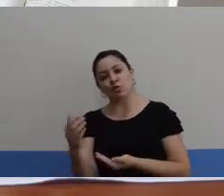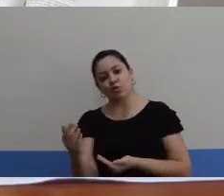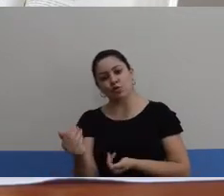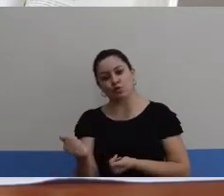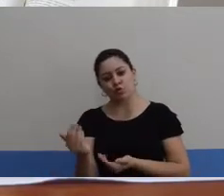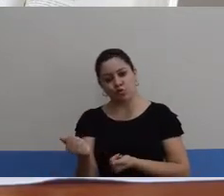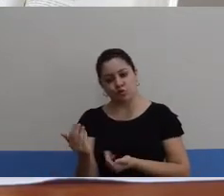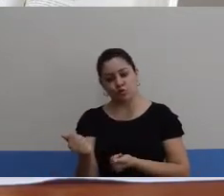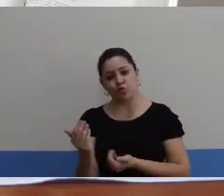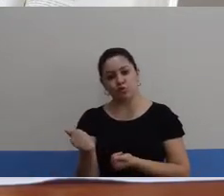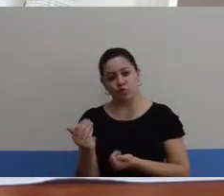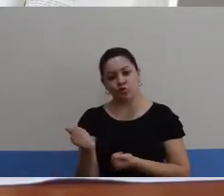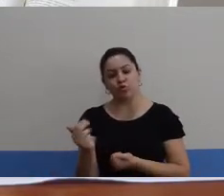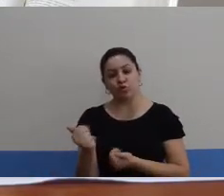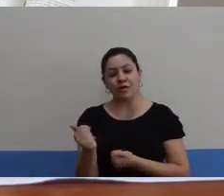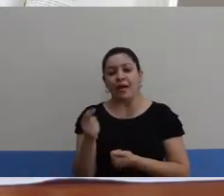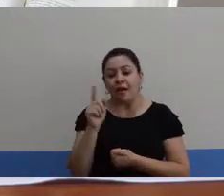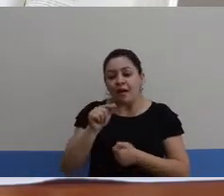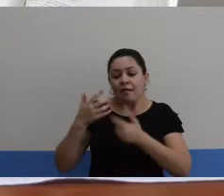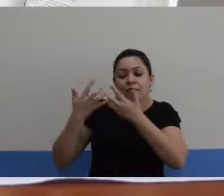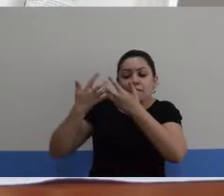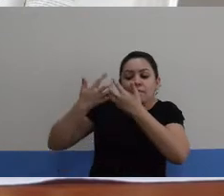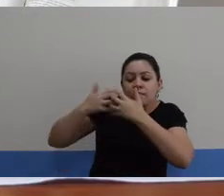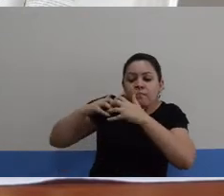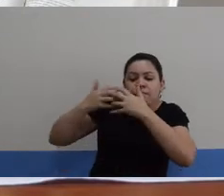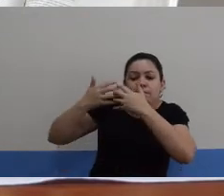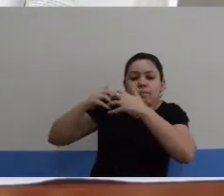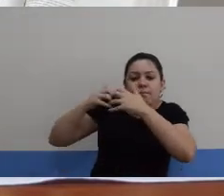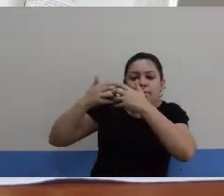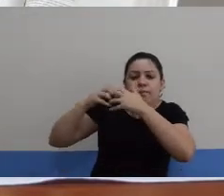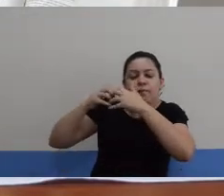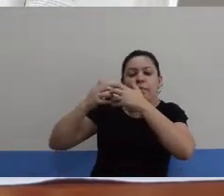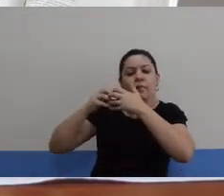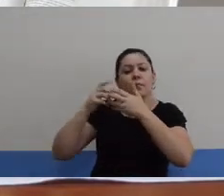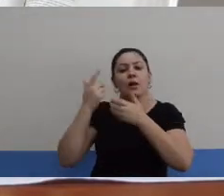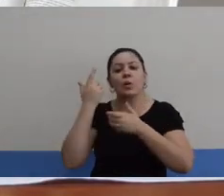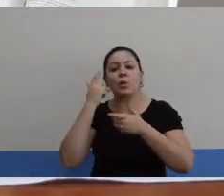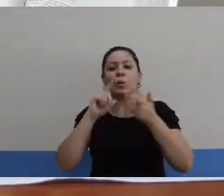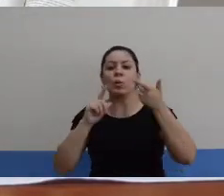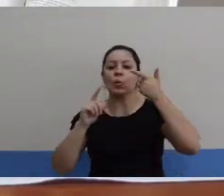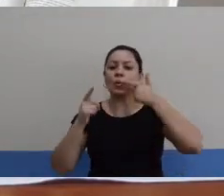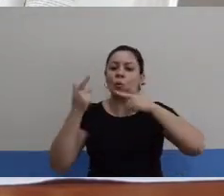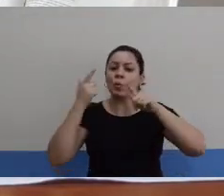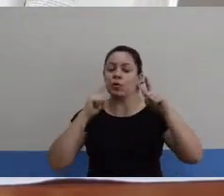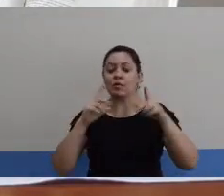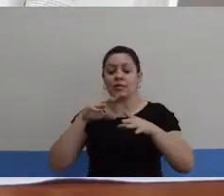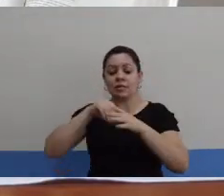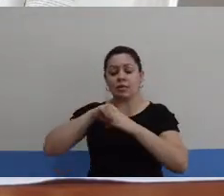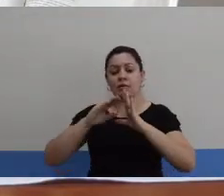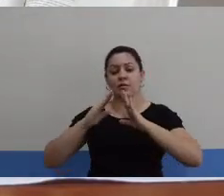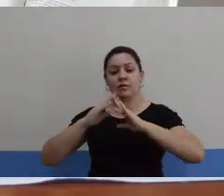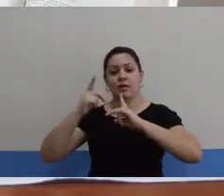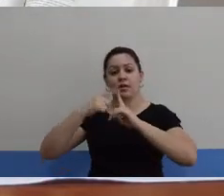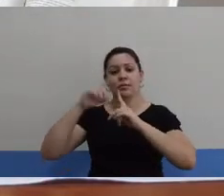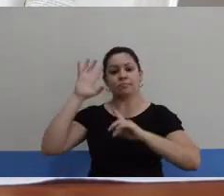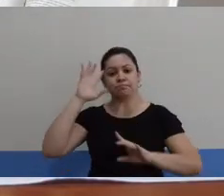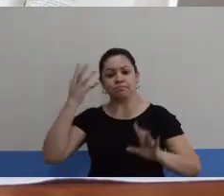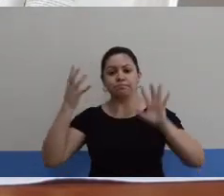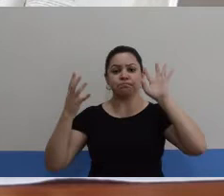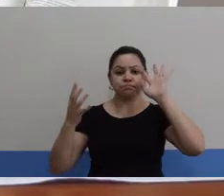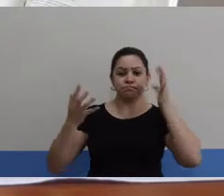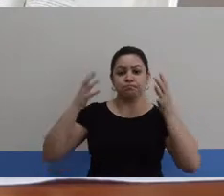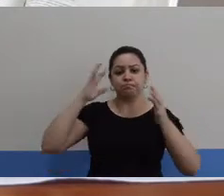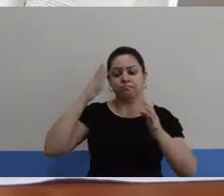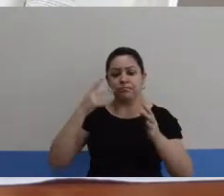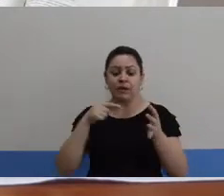é uma reflexão para que se possa tomar algumas decisões na Igreja via